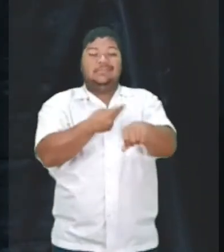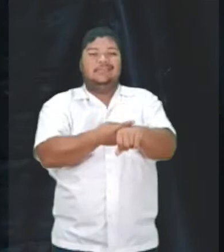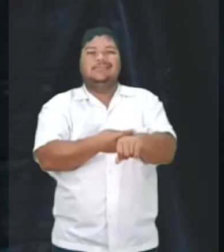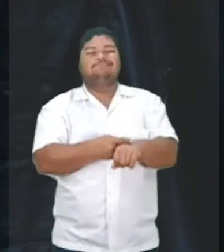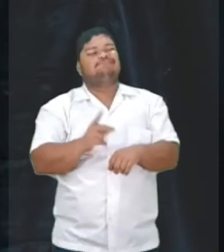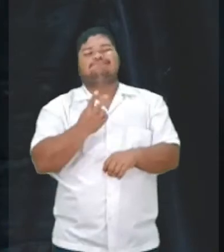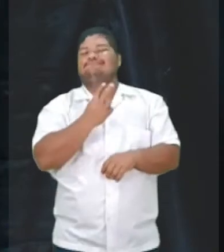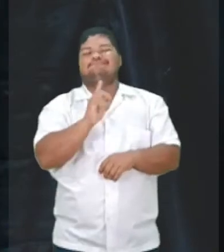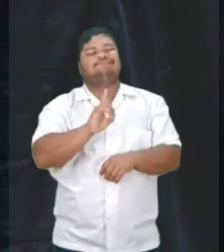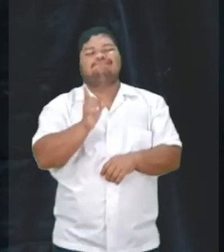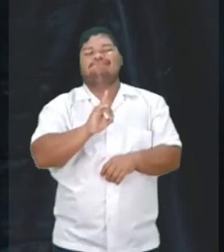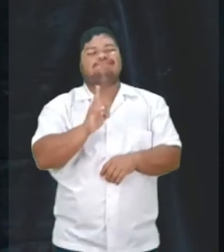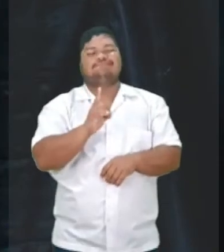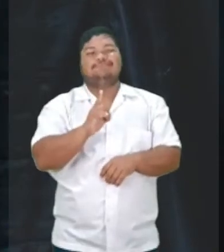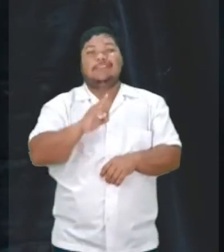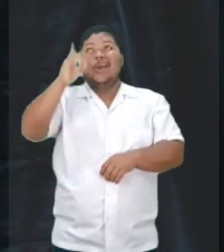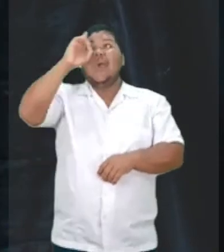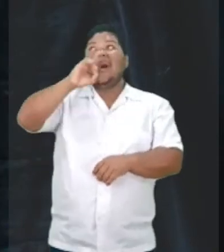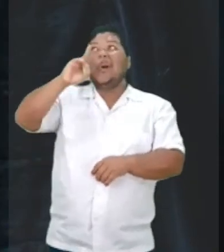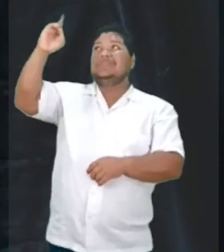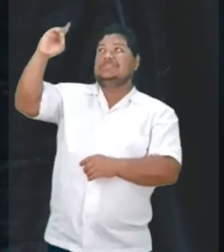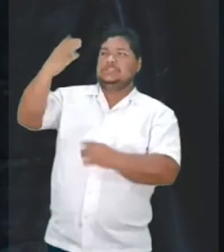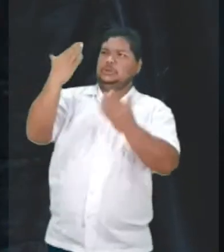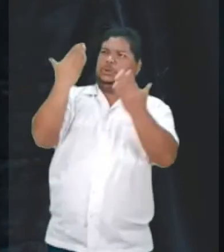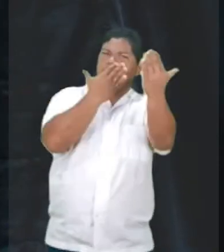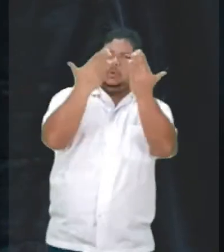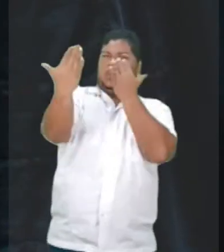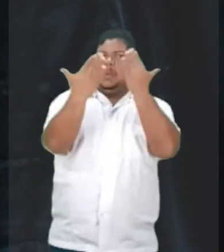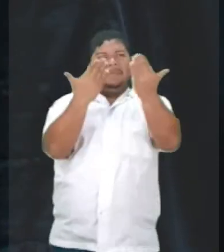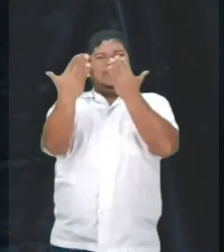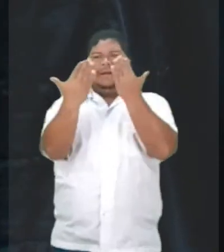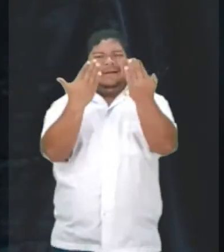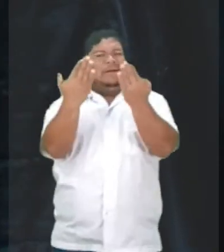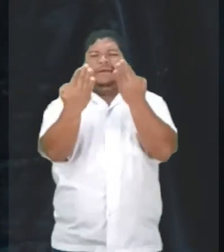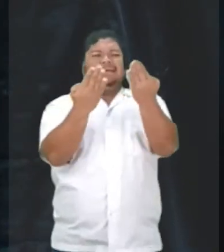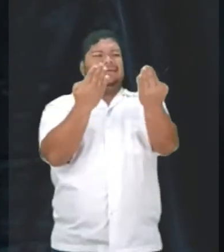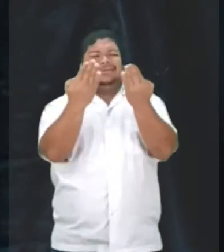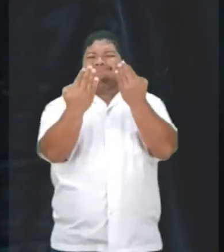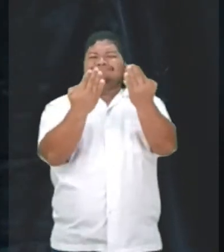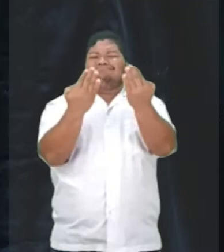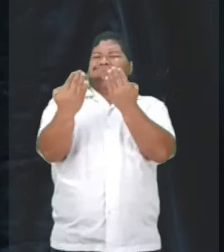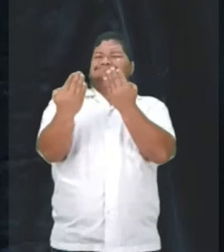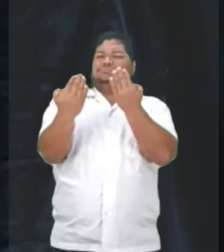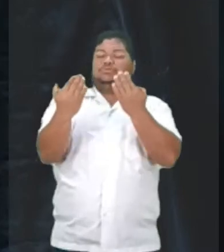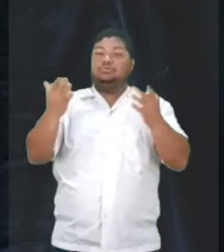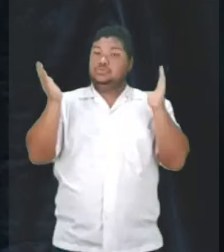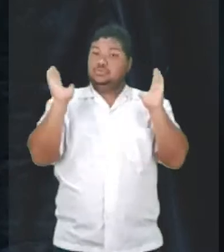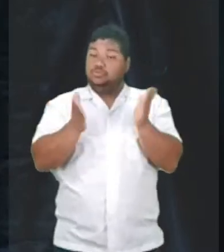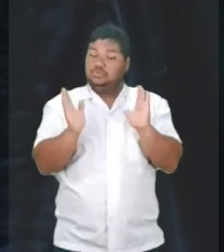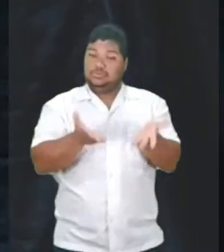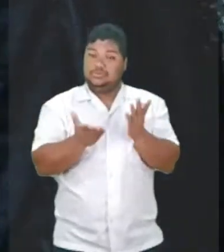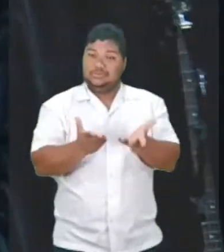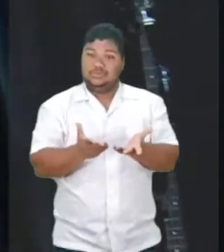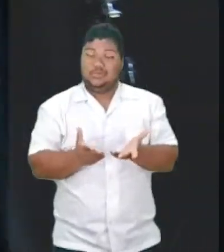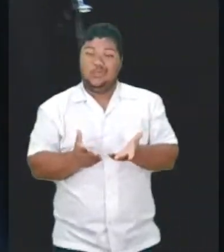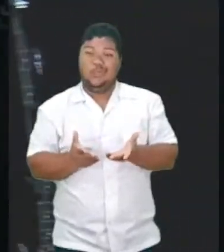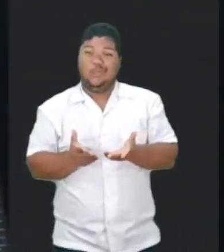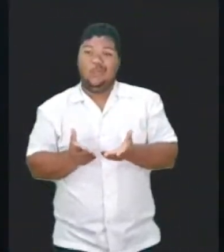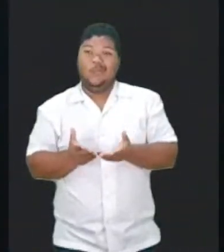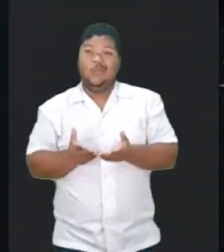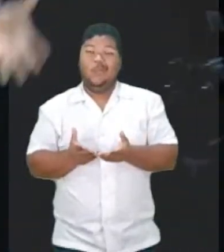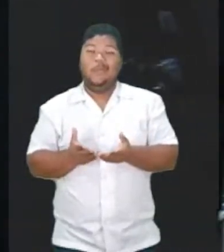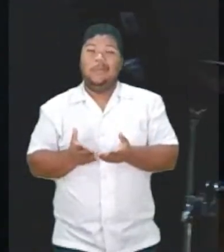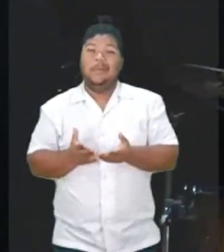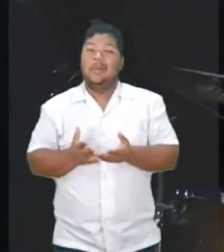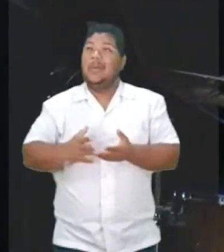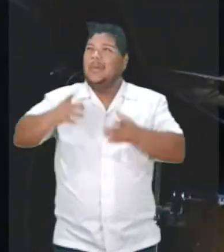é um Deus incomparável. Ele é tão incomparável que hoje, o local onde